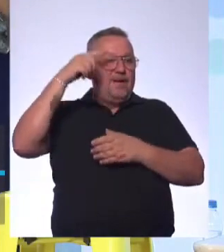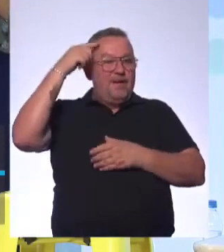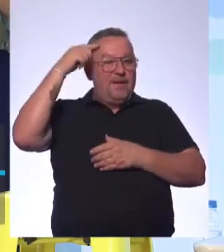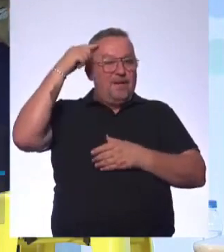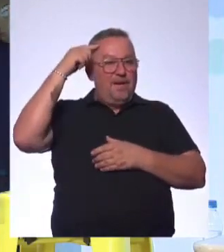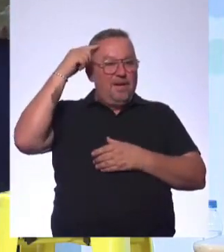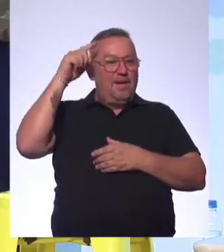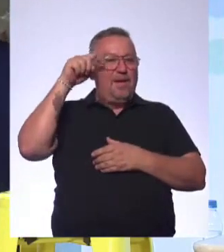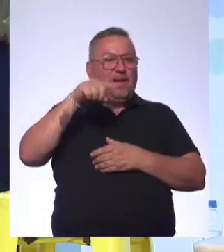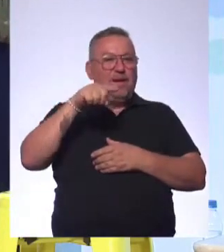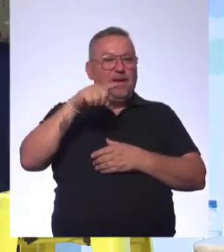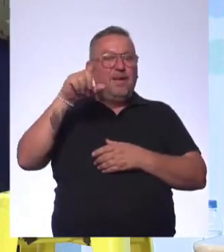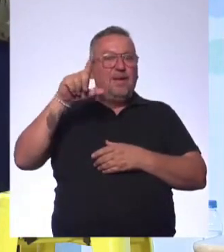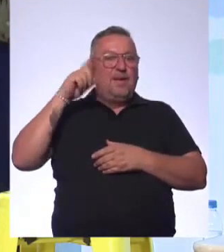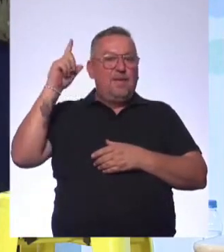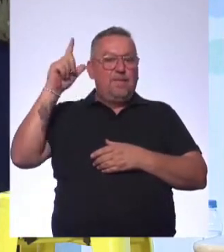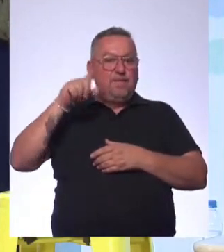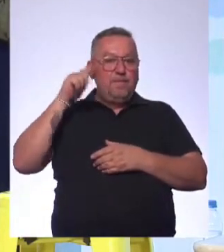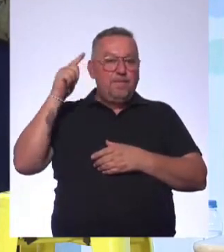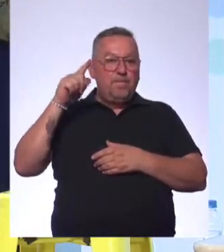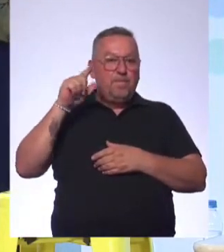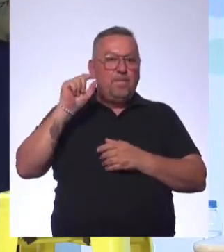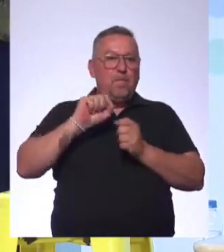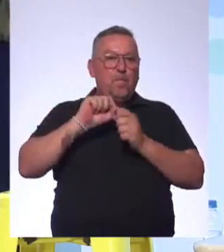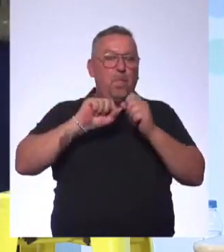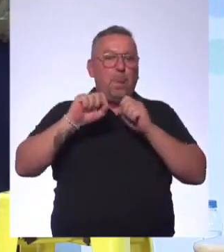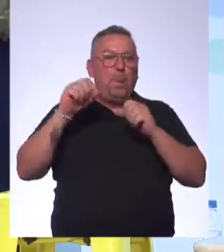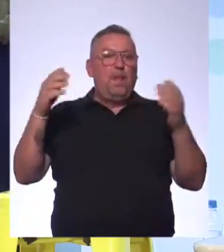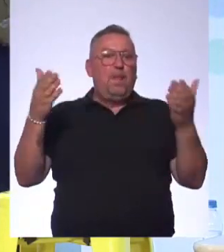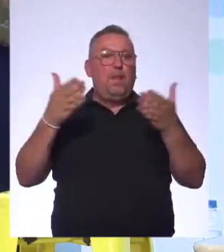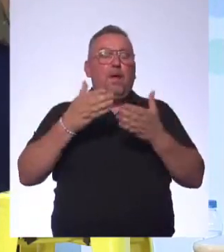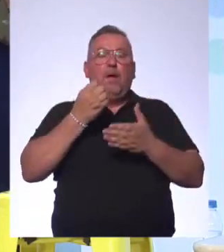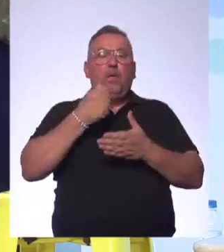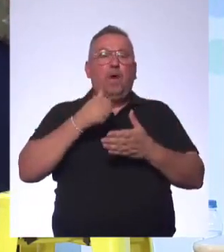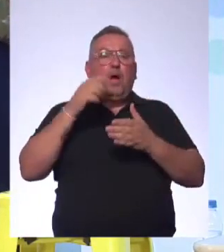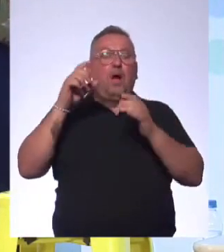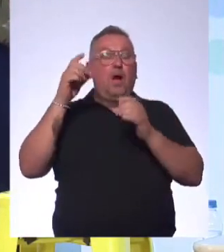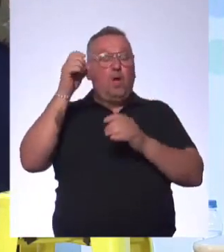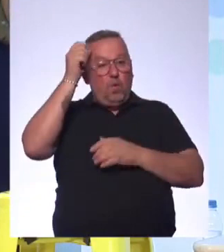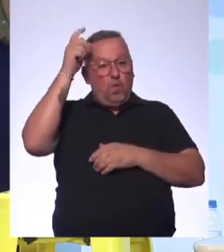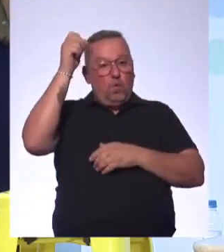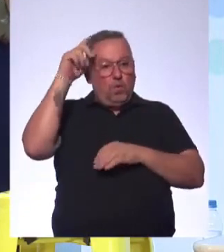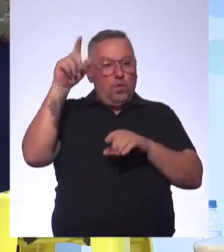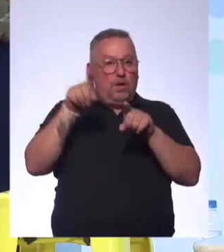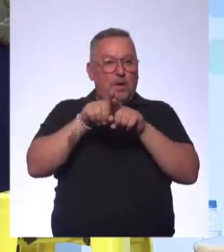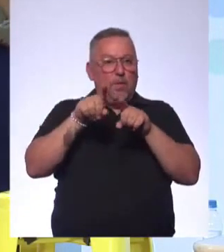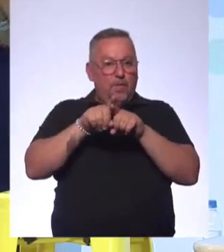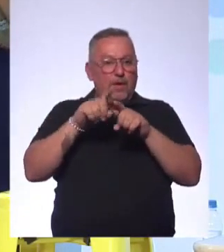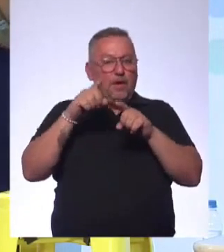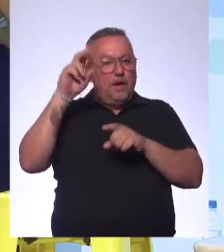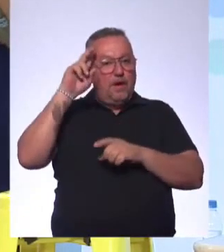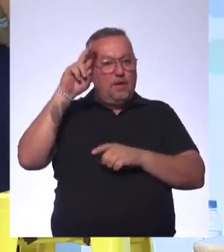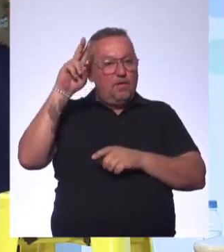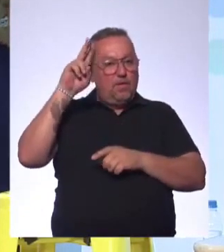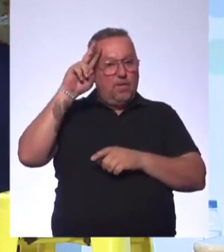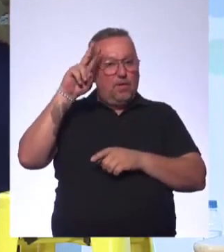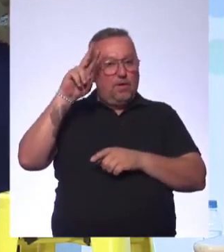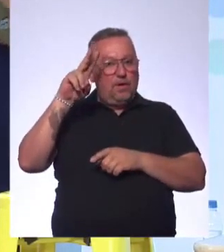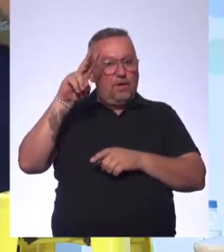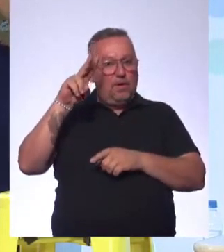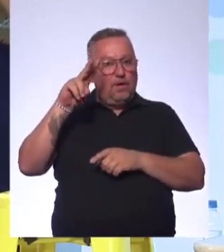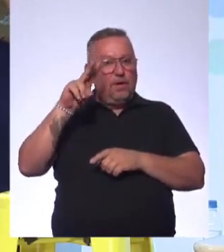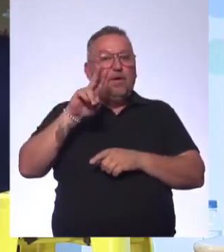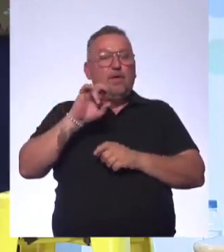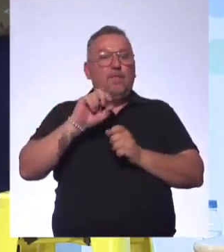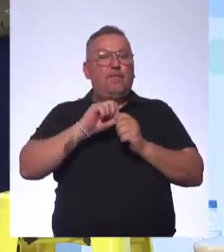pensamento, dentro desta lógica que nós estamos construindo, relacionado à cultura e também relacionado à história, ele